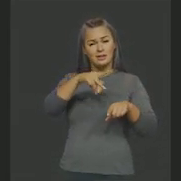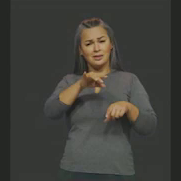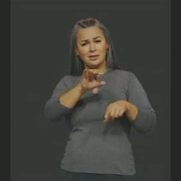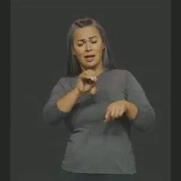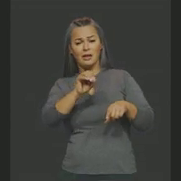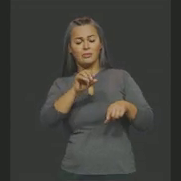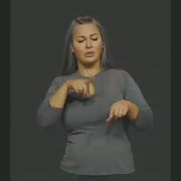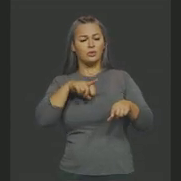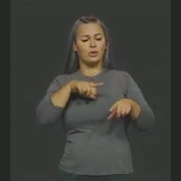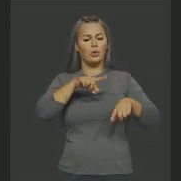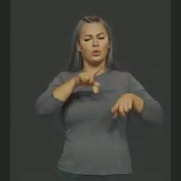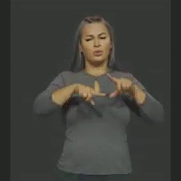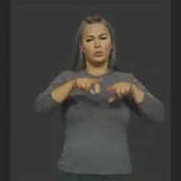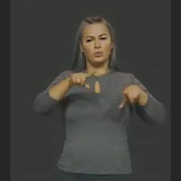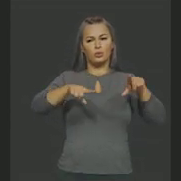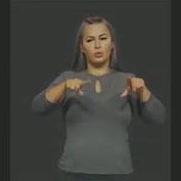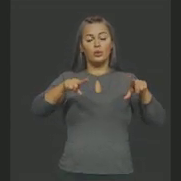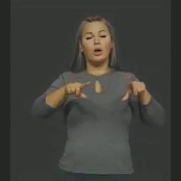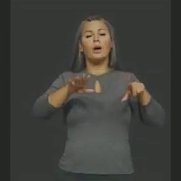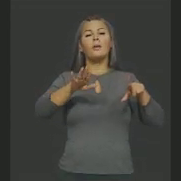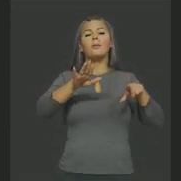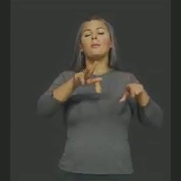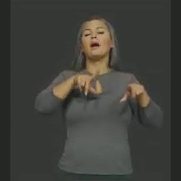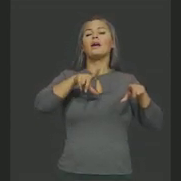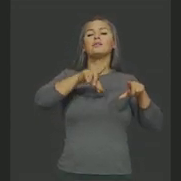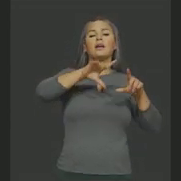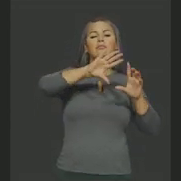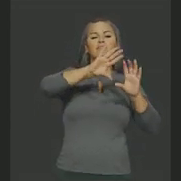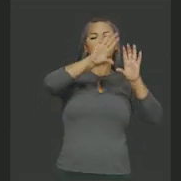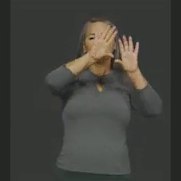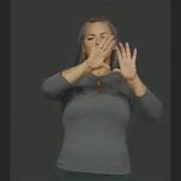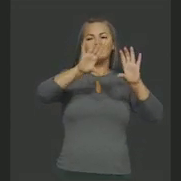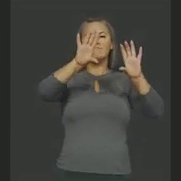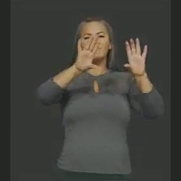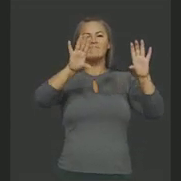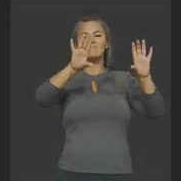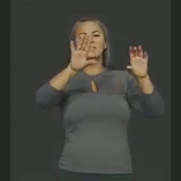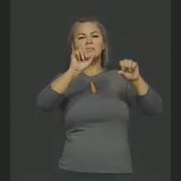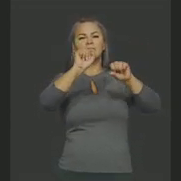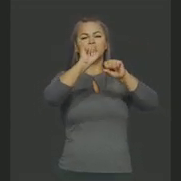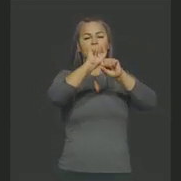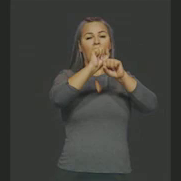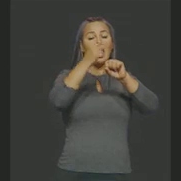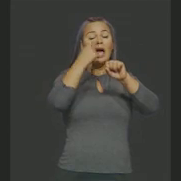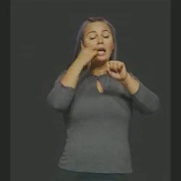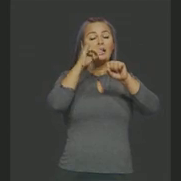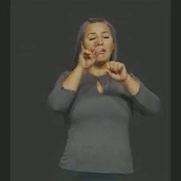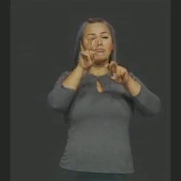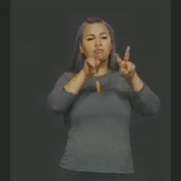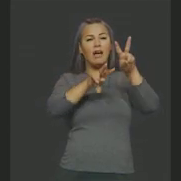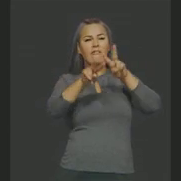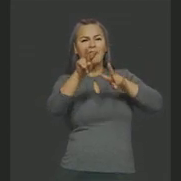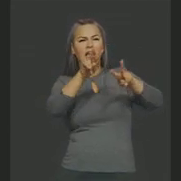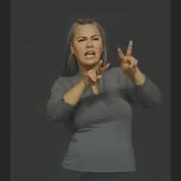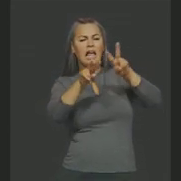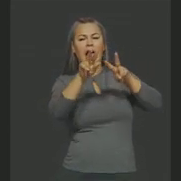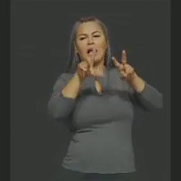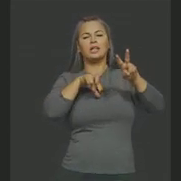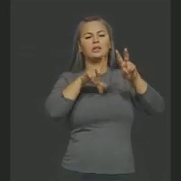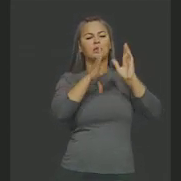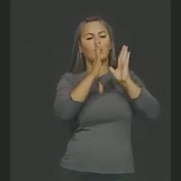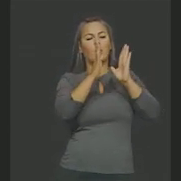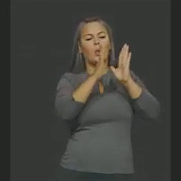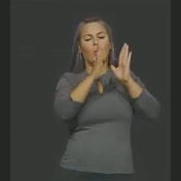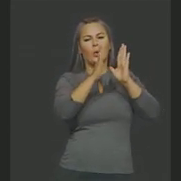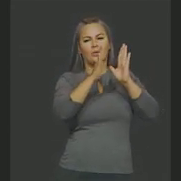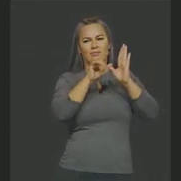ele é diferente. Ó, ele é um estado da atmosfera analisado em certo período de tempo relativamente curto, que